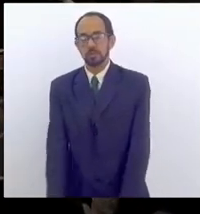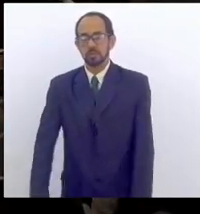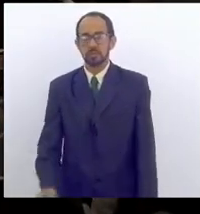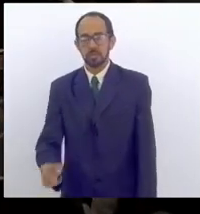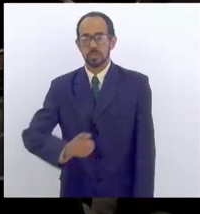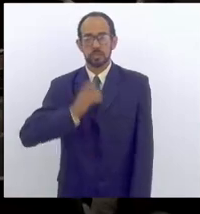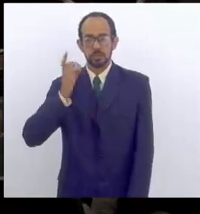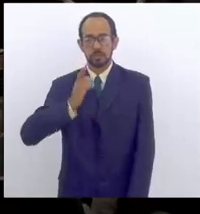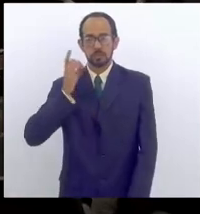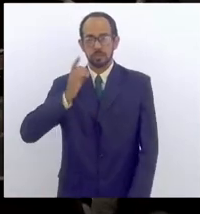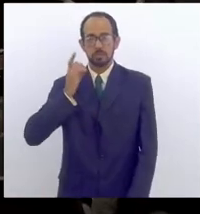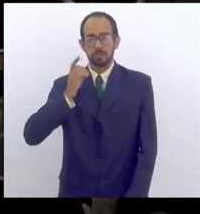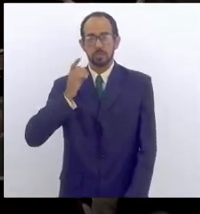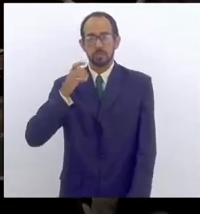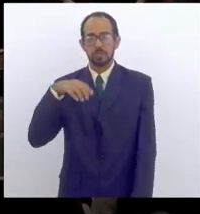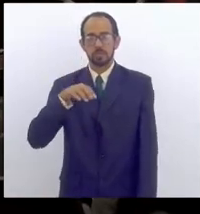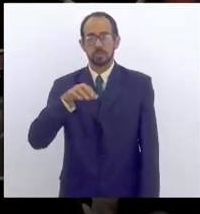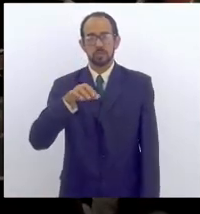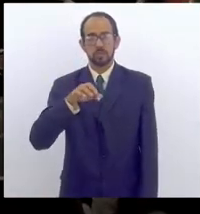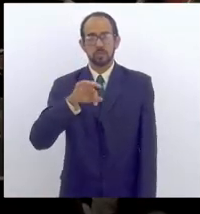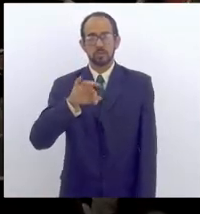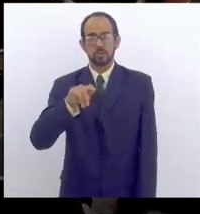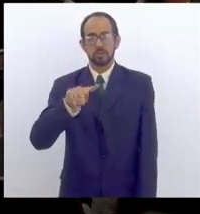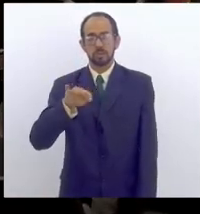Deputado Filipinho Ravis.